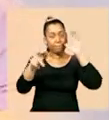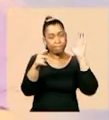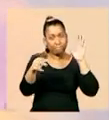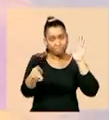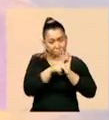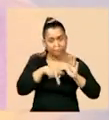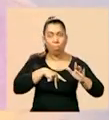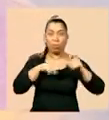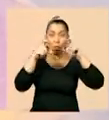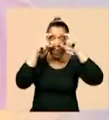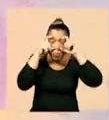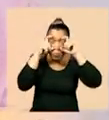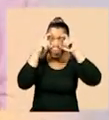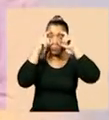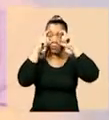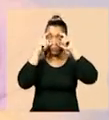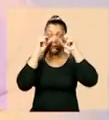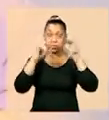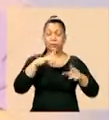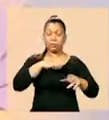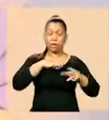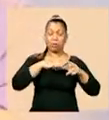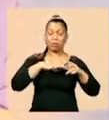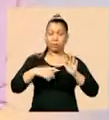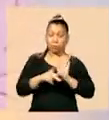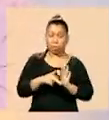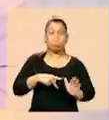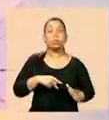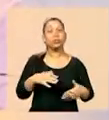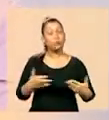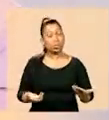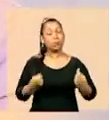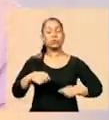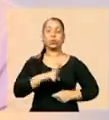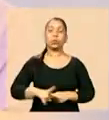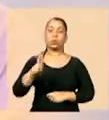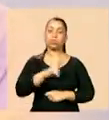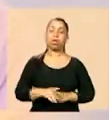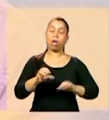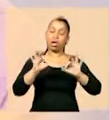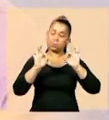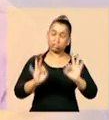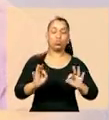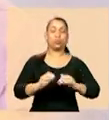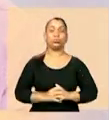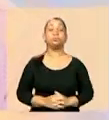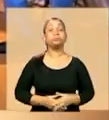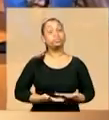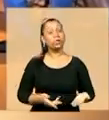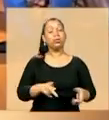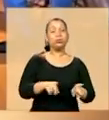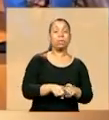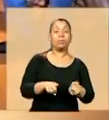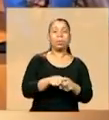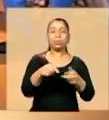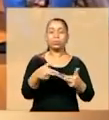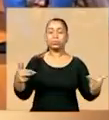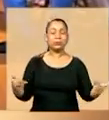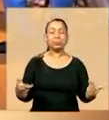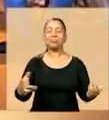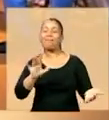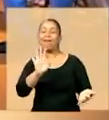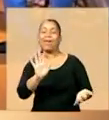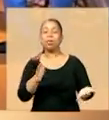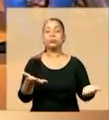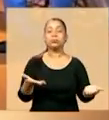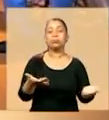dele. Se você já está com ele, ele já está ali no seu corpo, então que utilize da forma correta. Lembrando que esses equipamentos também não